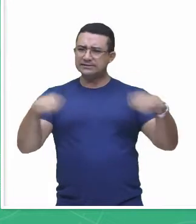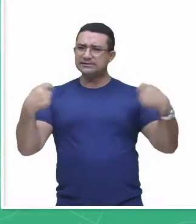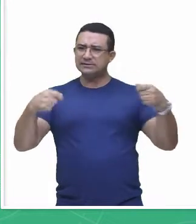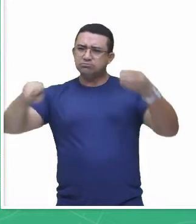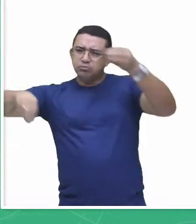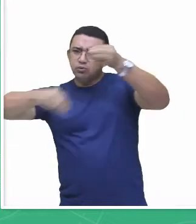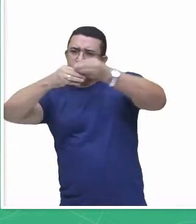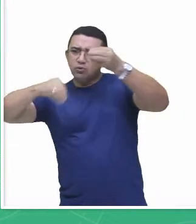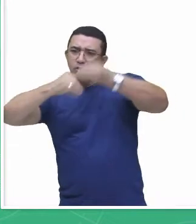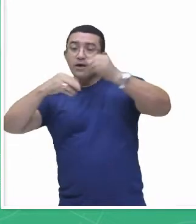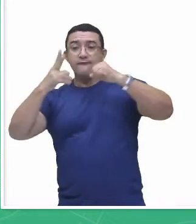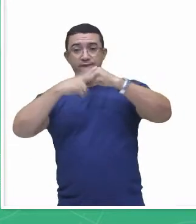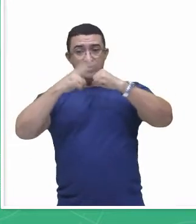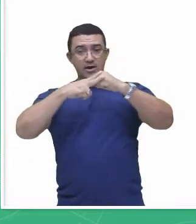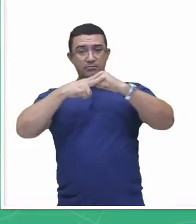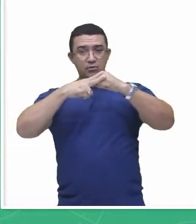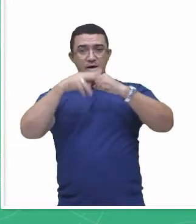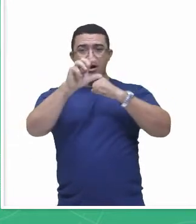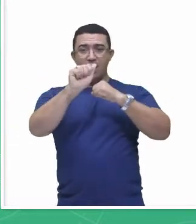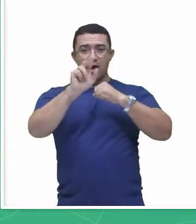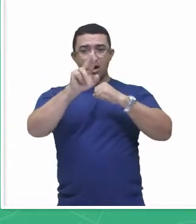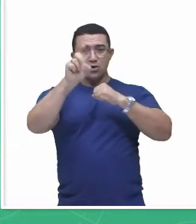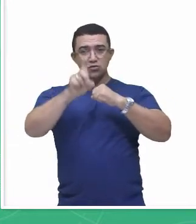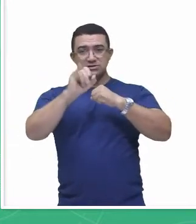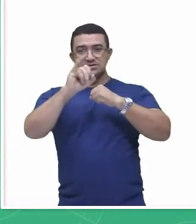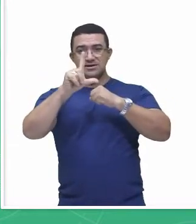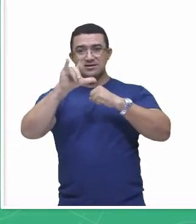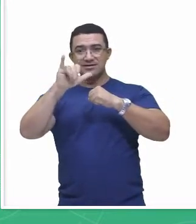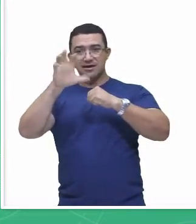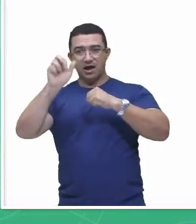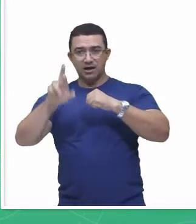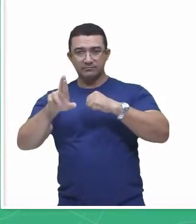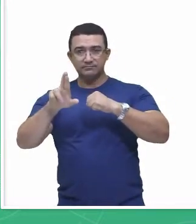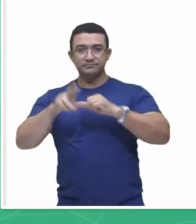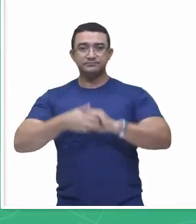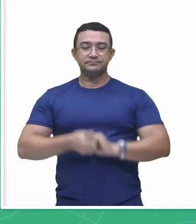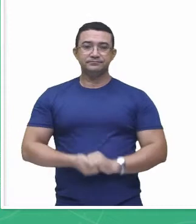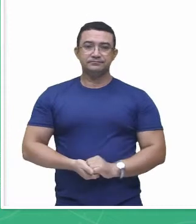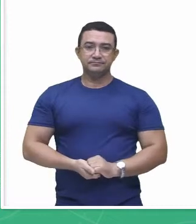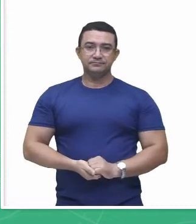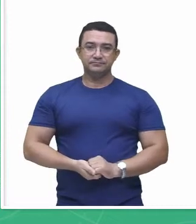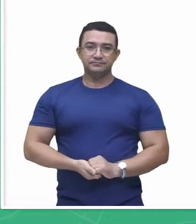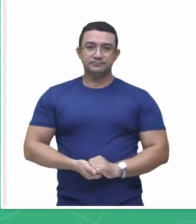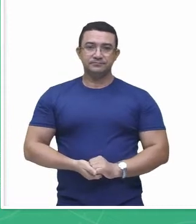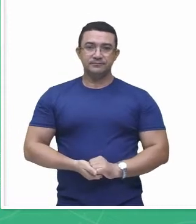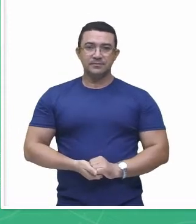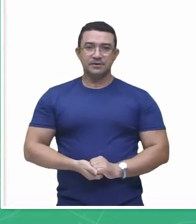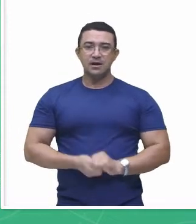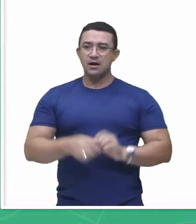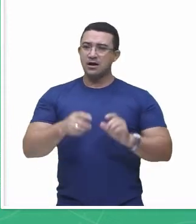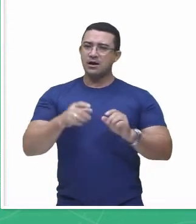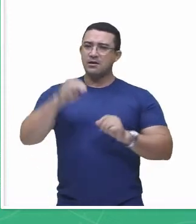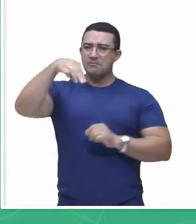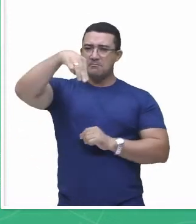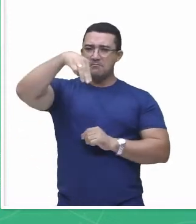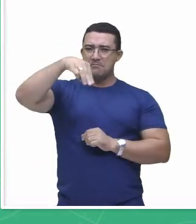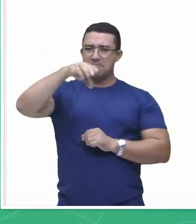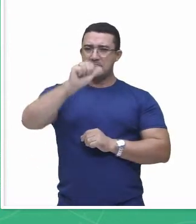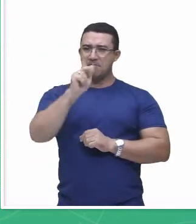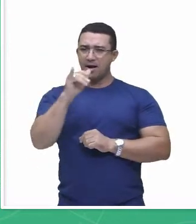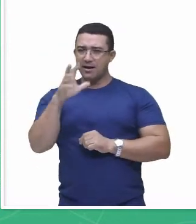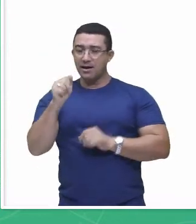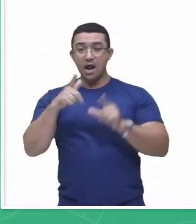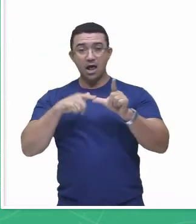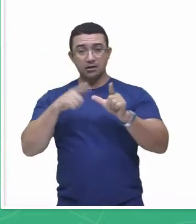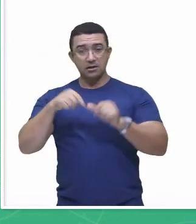e um verbo principal? Vamos às respostas? Temos algumas? Olha só, a Maria, ela disse que é a